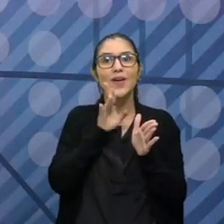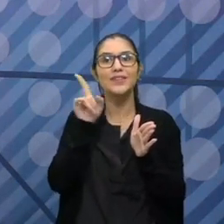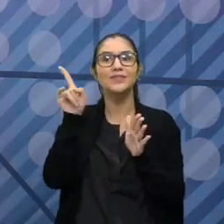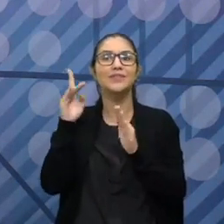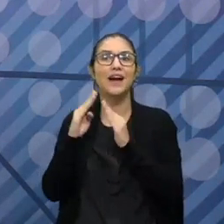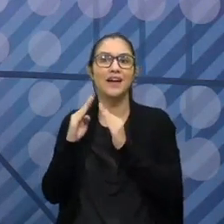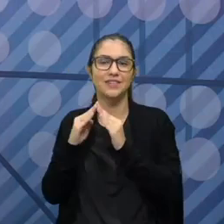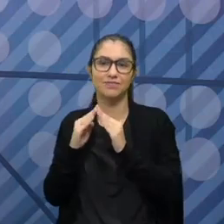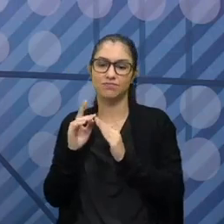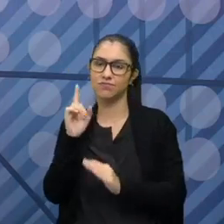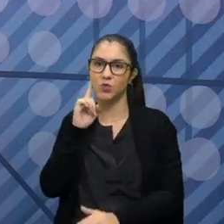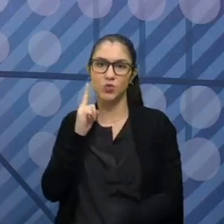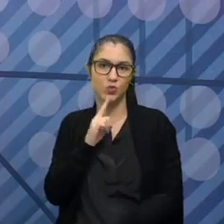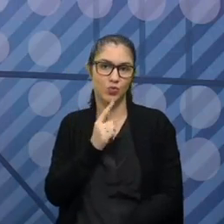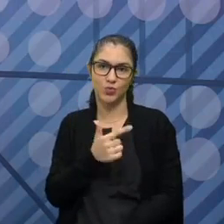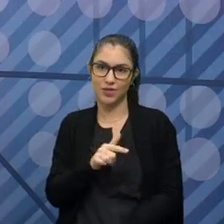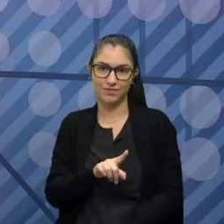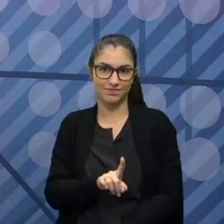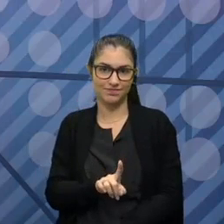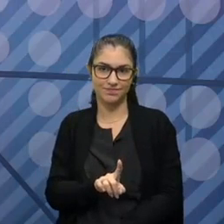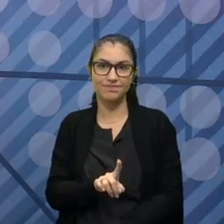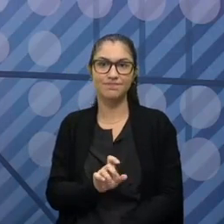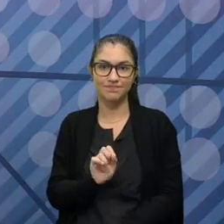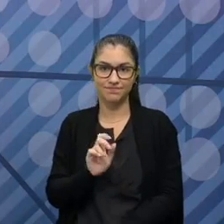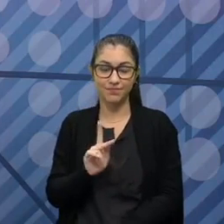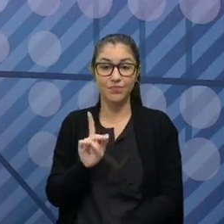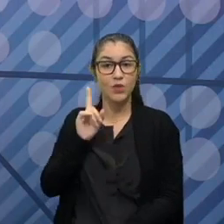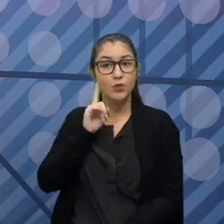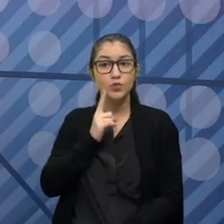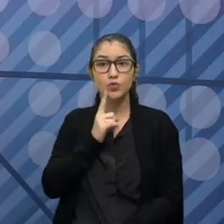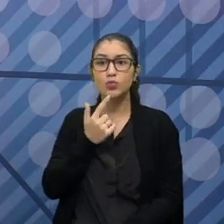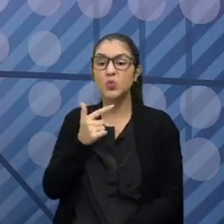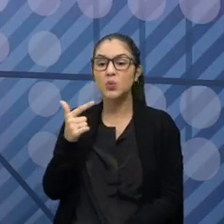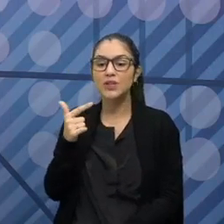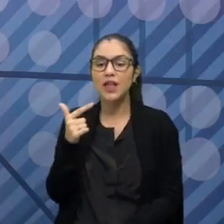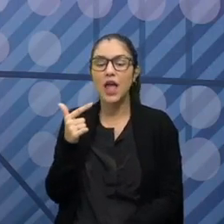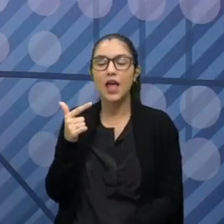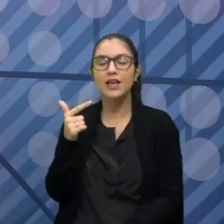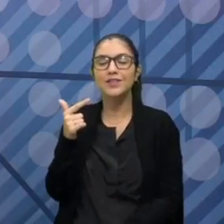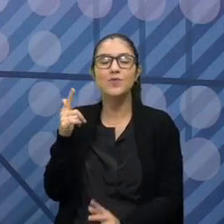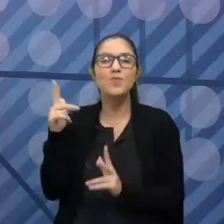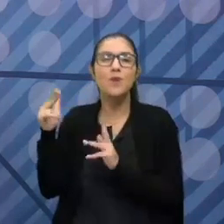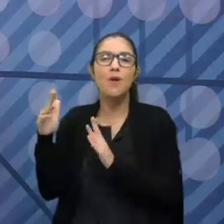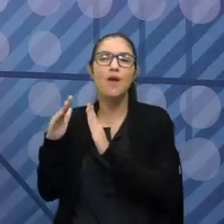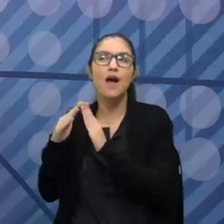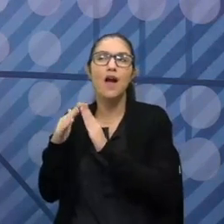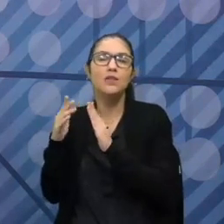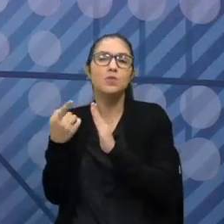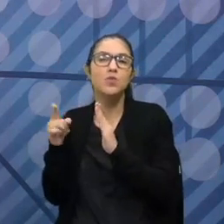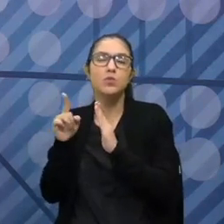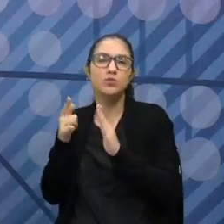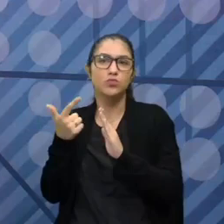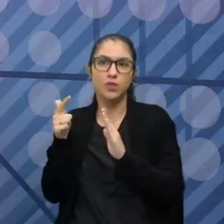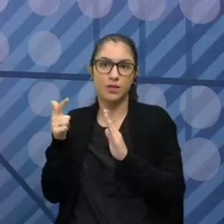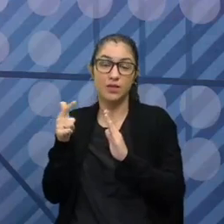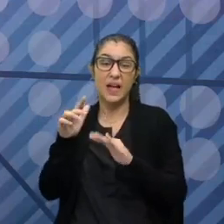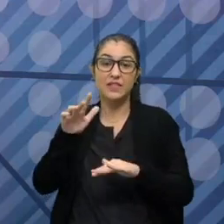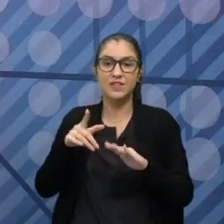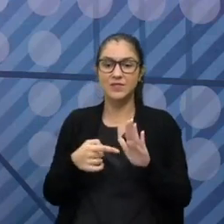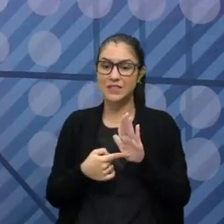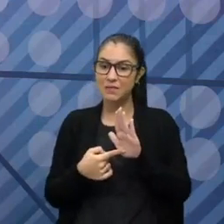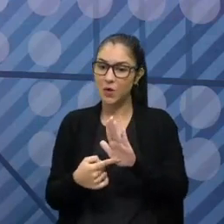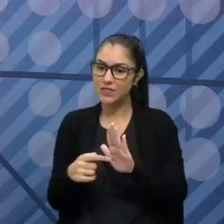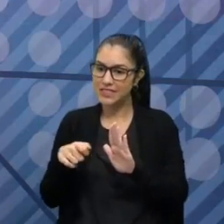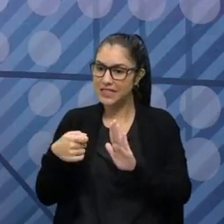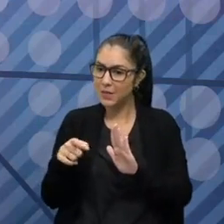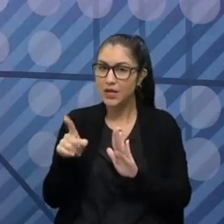casa. O surdo não passa por isso, tá? O surdo não tem essa referência. Muitas vezes você vai apresentar um sinal para ele